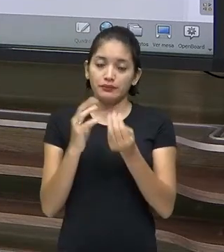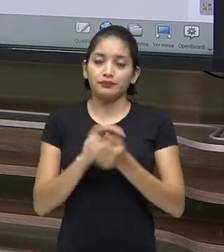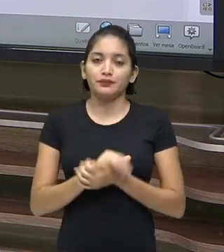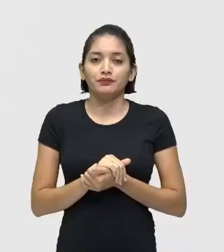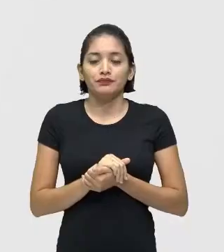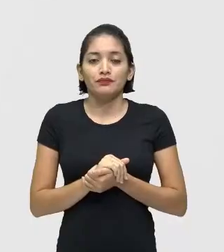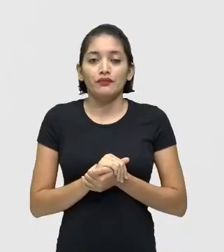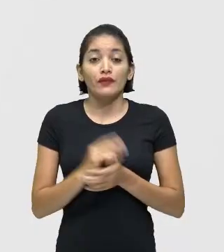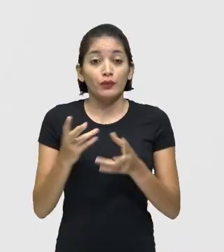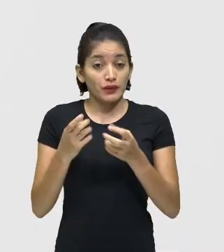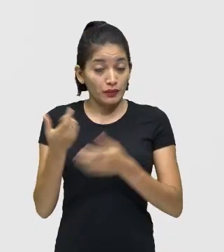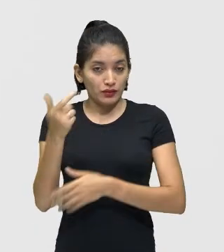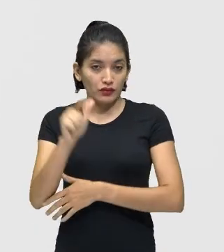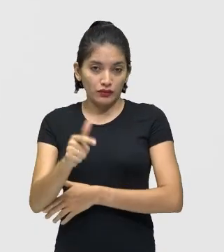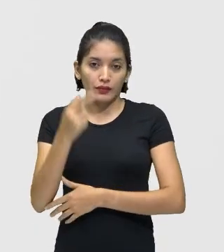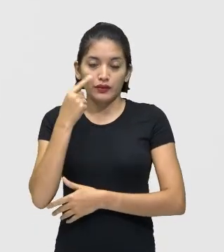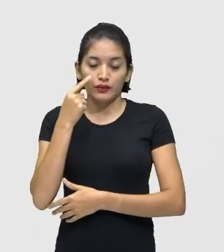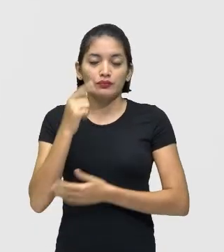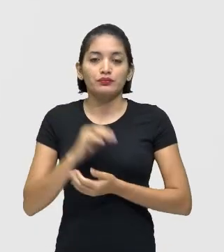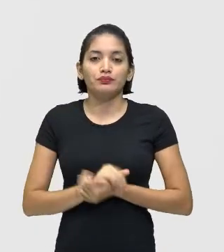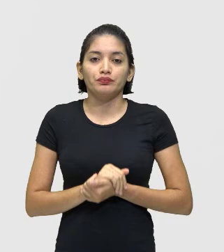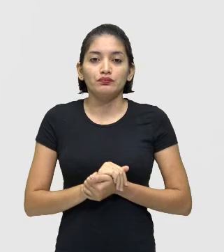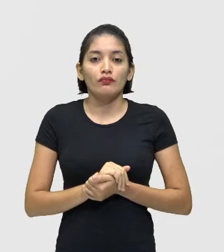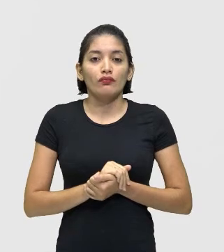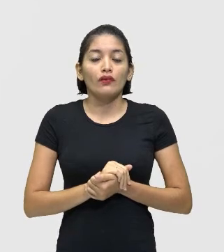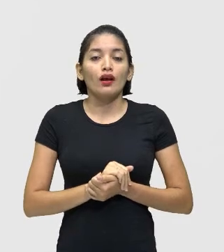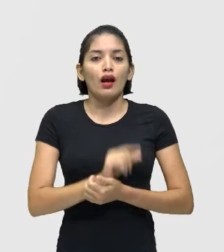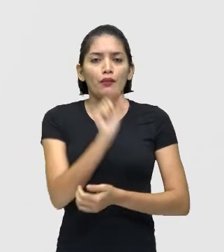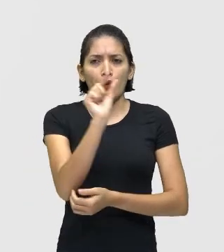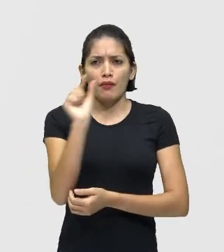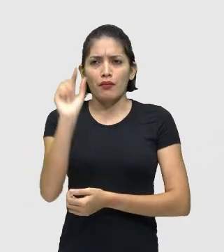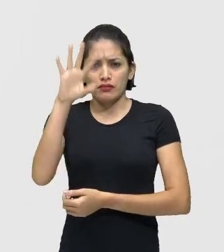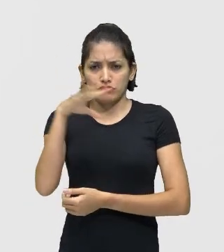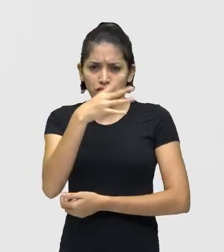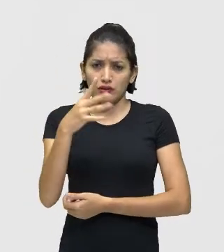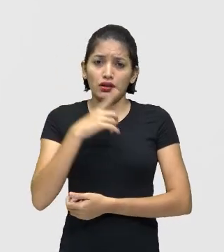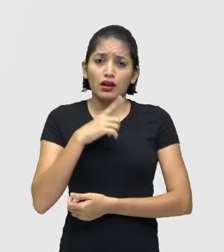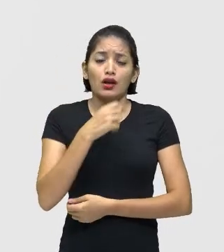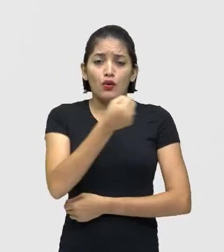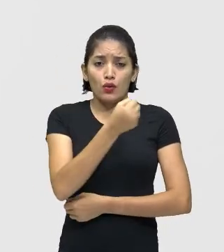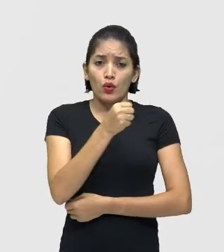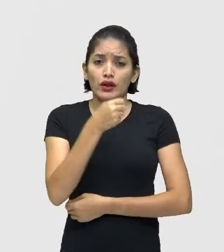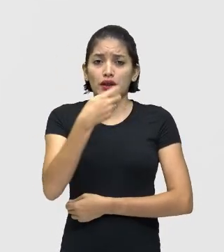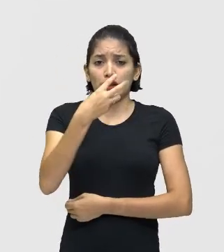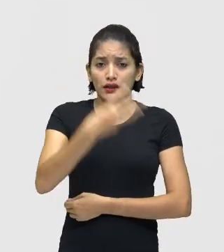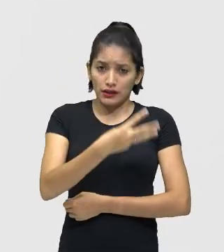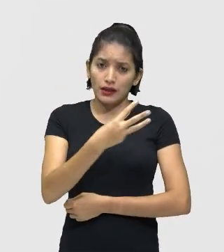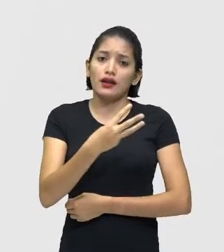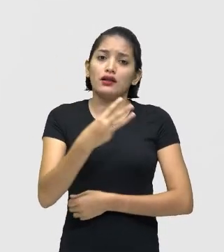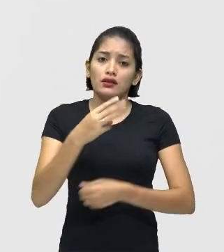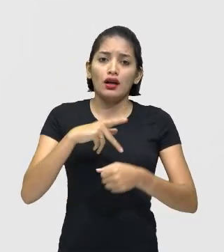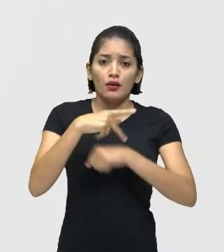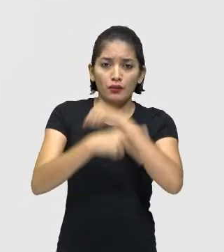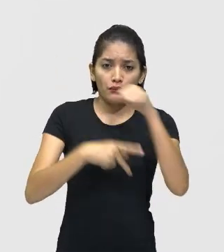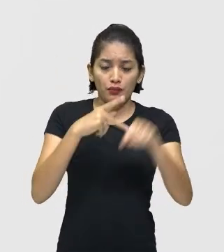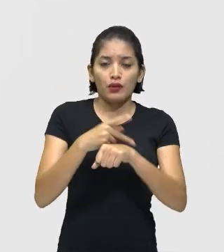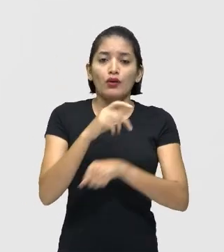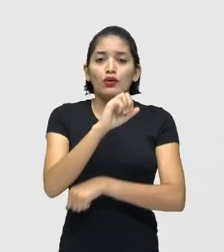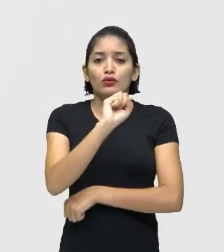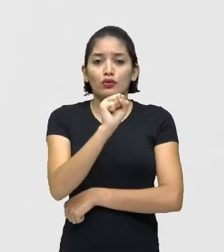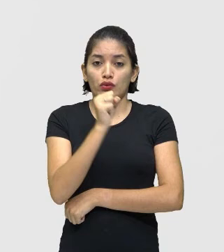vamos observar ela novamente. O átomo de um elemento químico possui 83 prótons, 83 elétrons